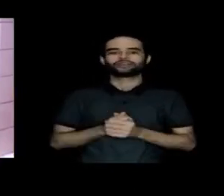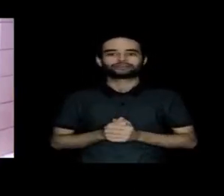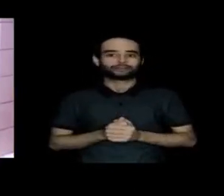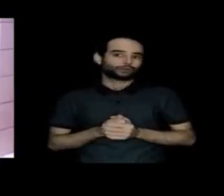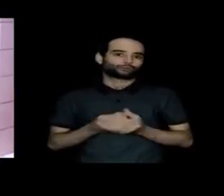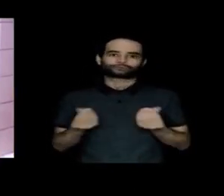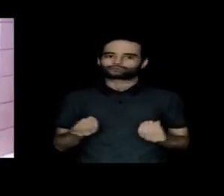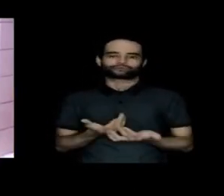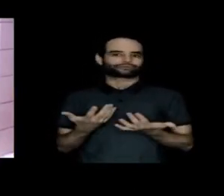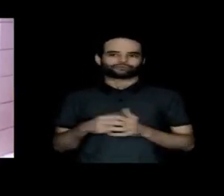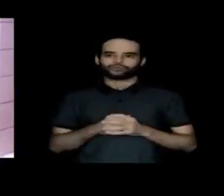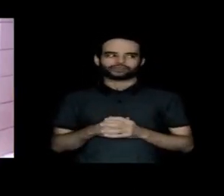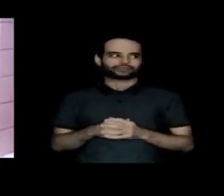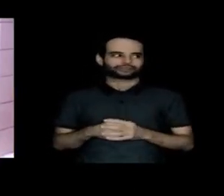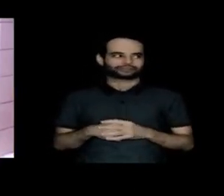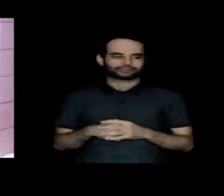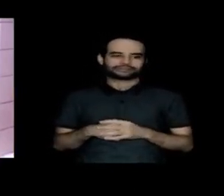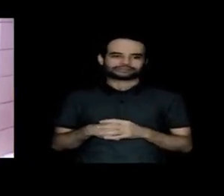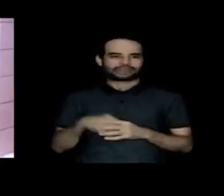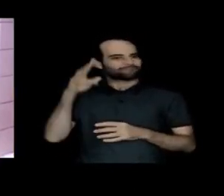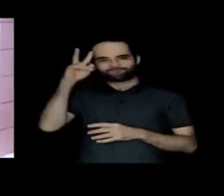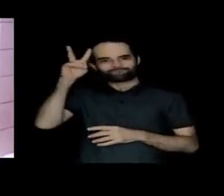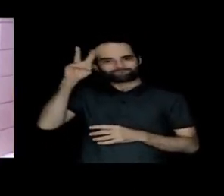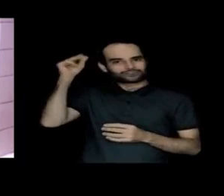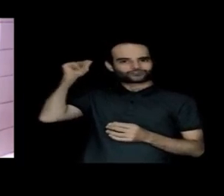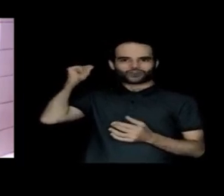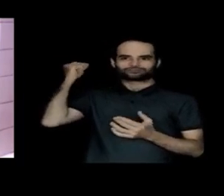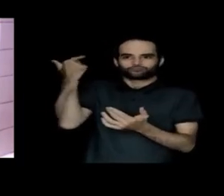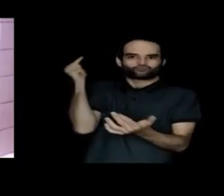se emociona até porque é